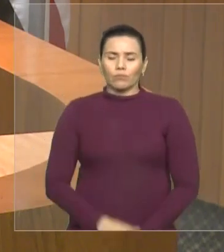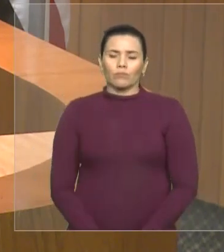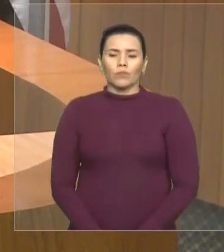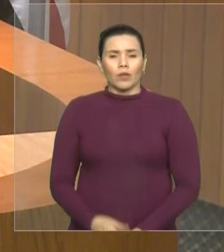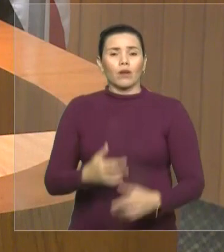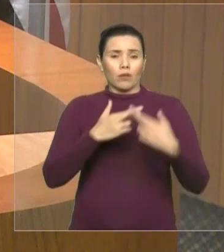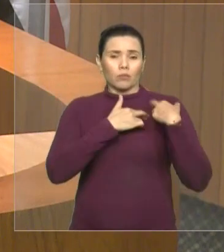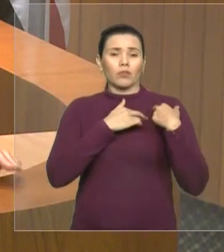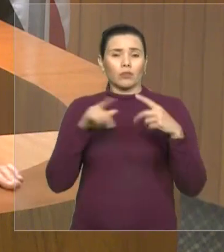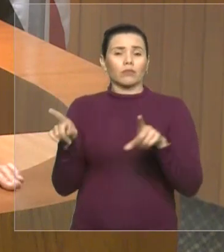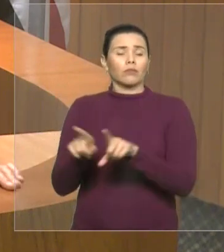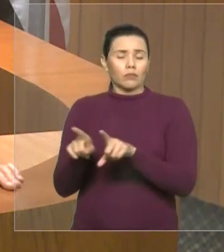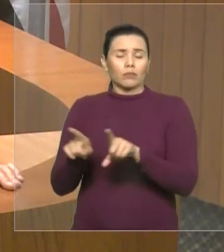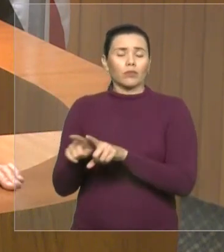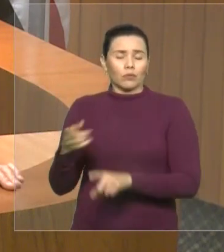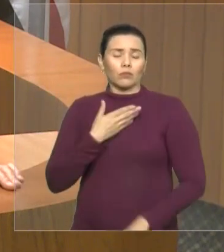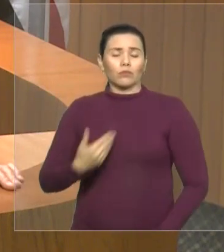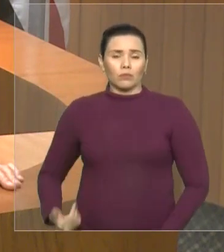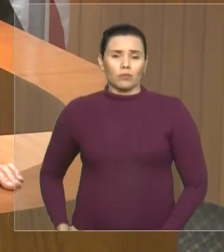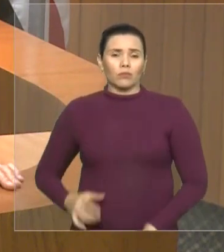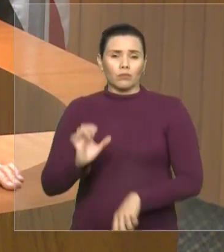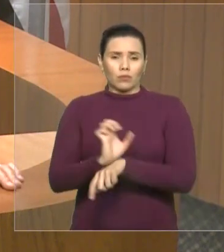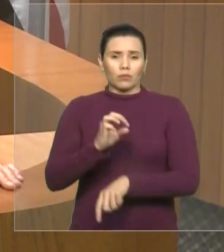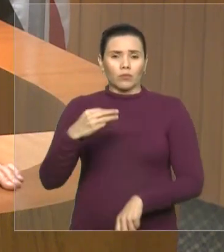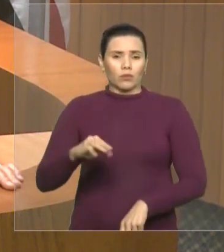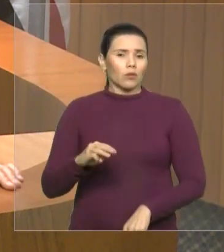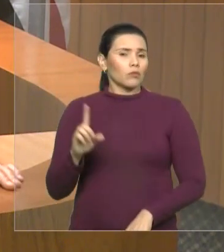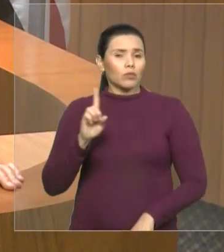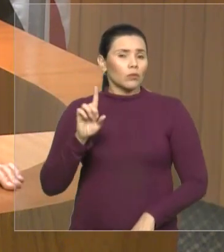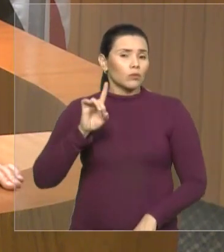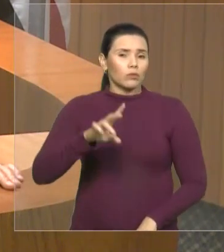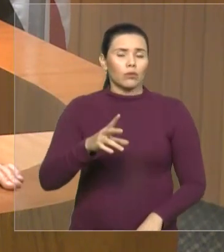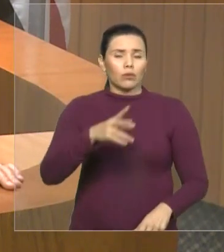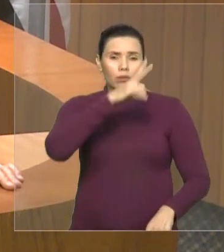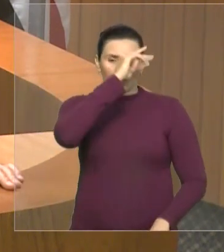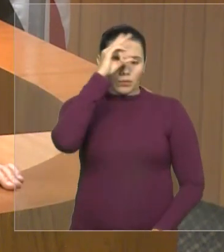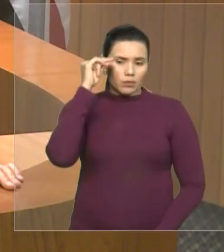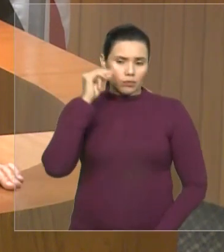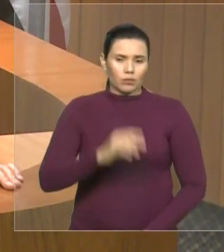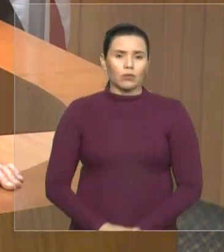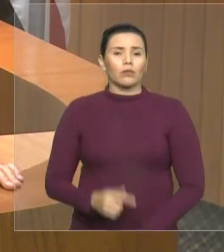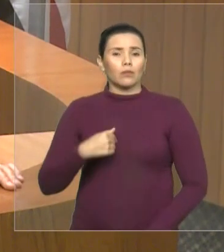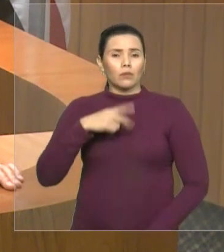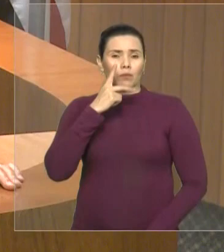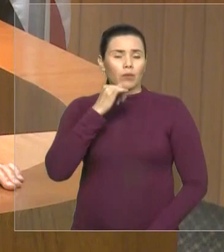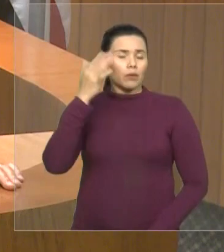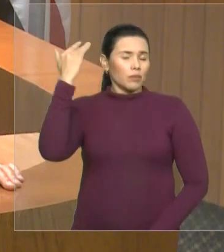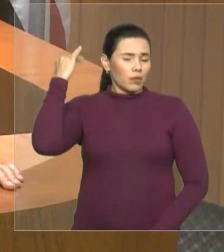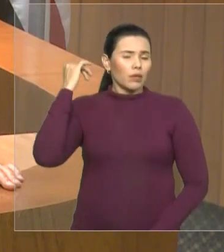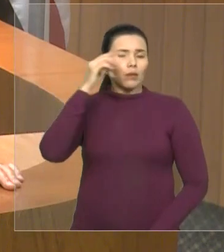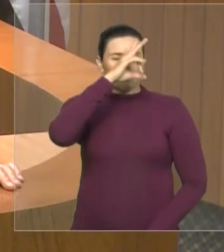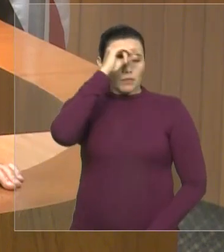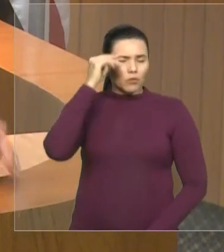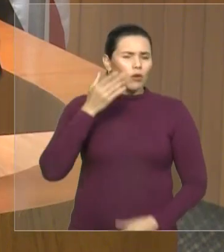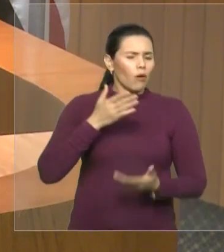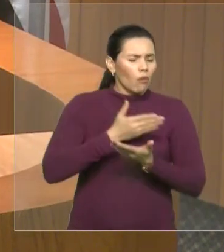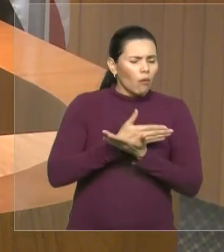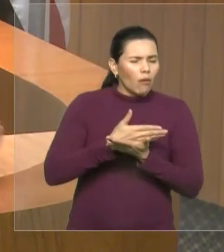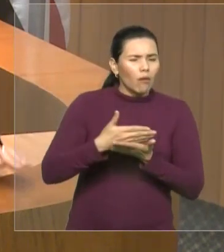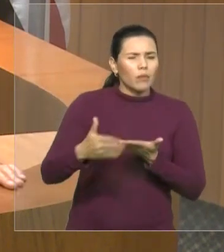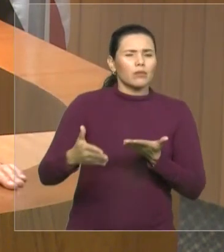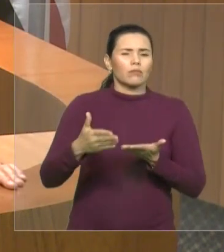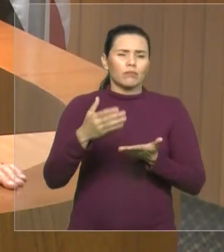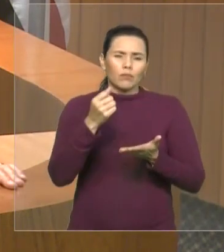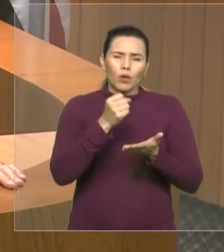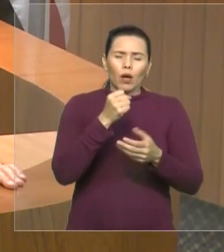governador, sensível às causas, que também reconhece que não votei no governador, mas o que é de reconhecer tem que ser dito